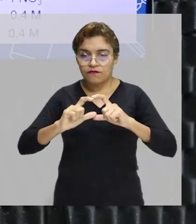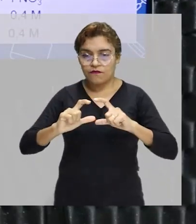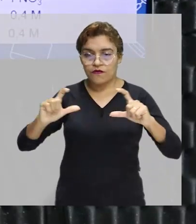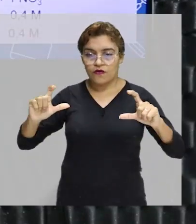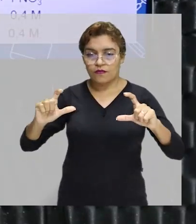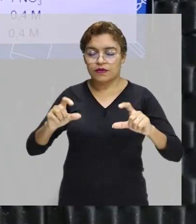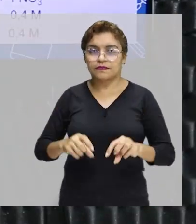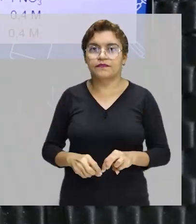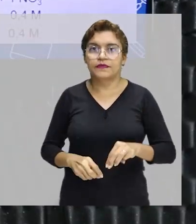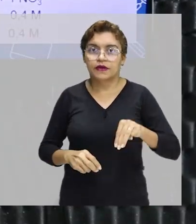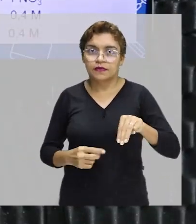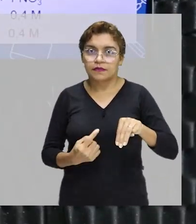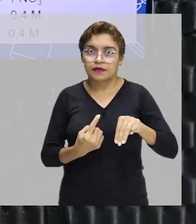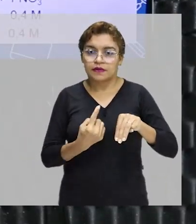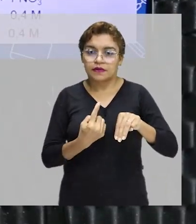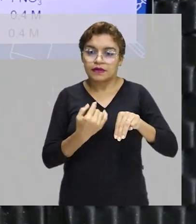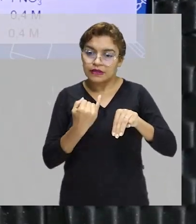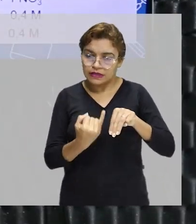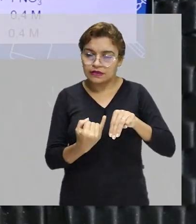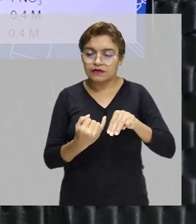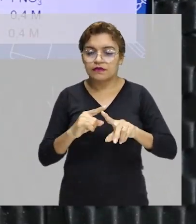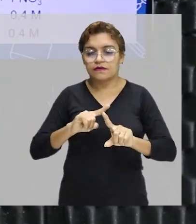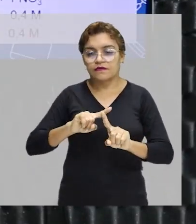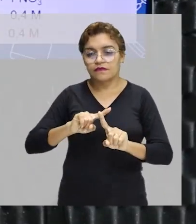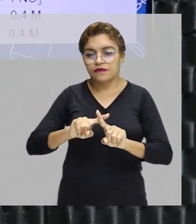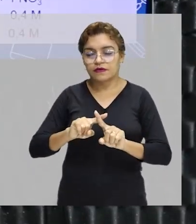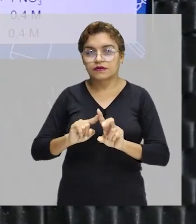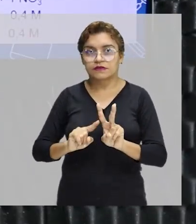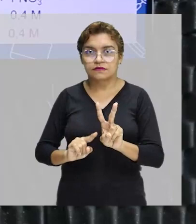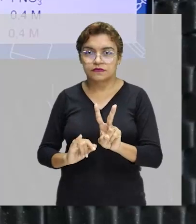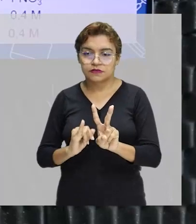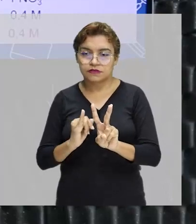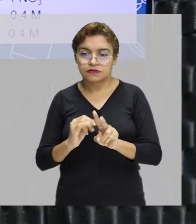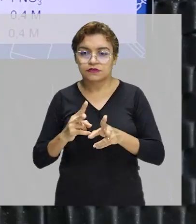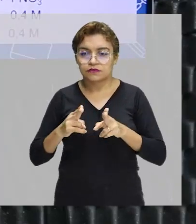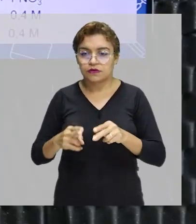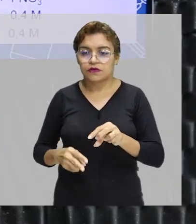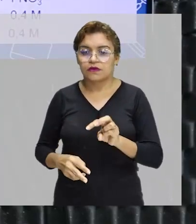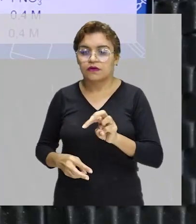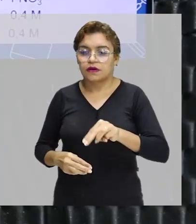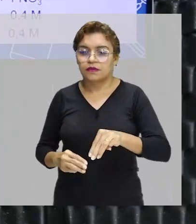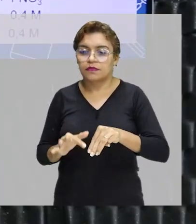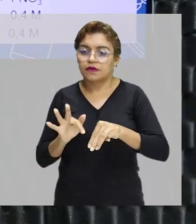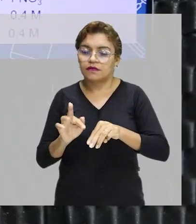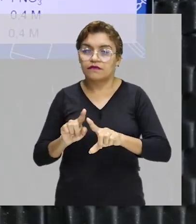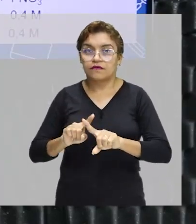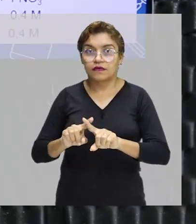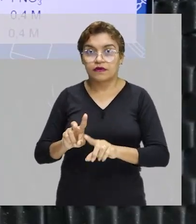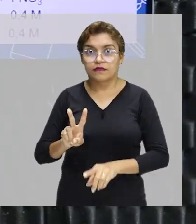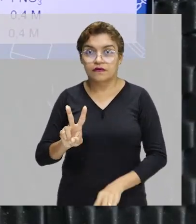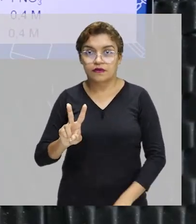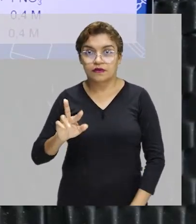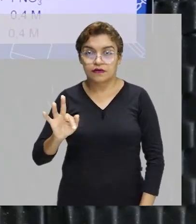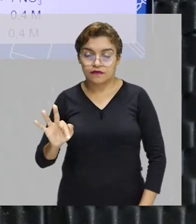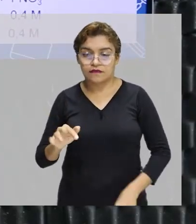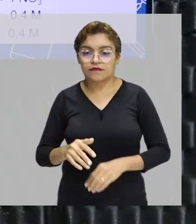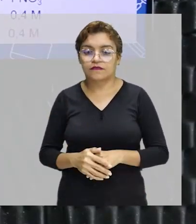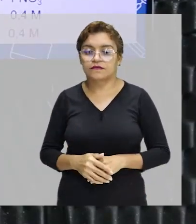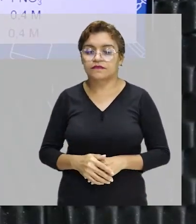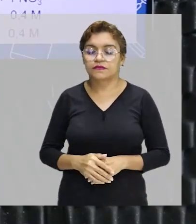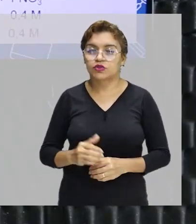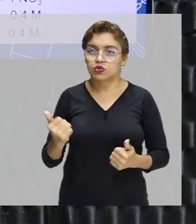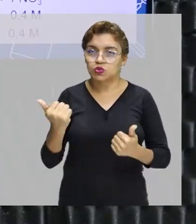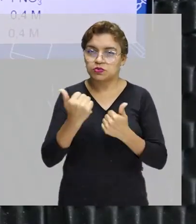diluição, MiVi, MfVF, substituir. Então, 0,8 vezes